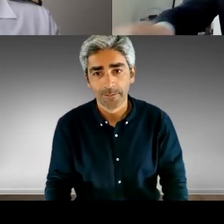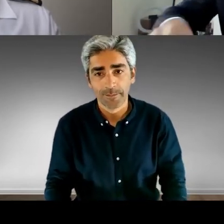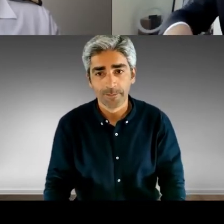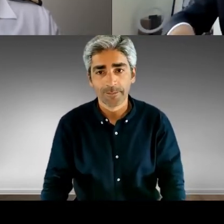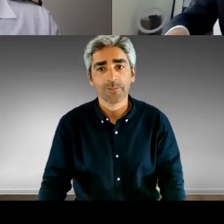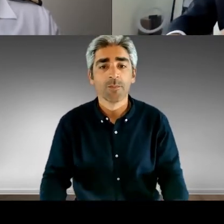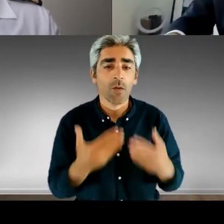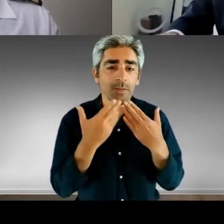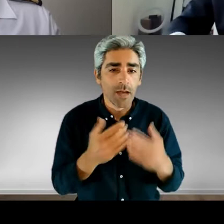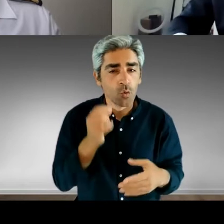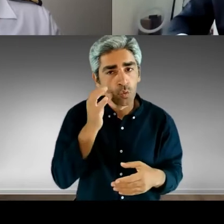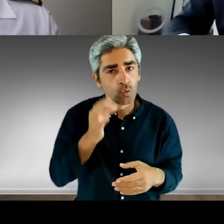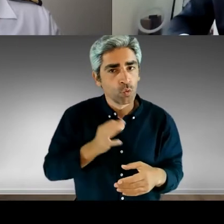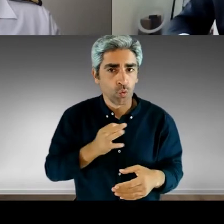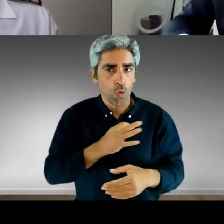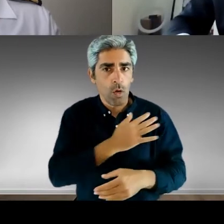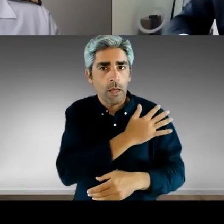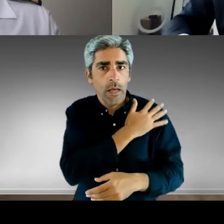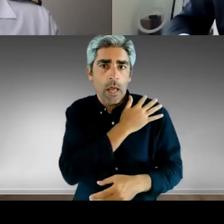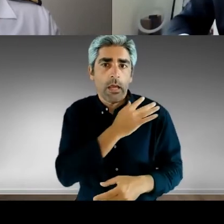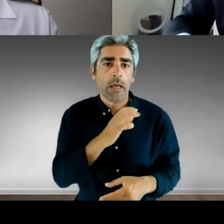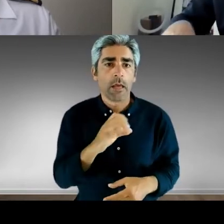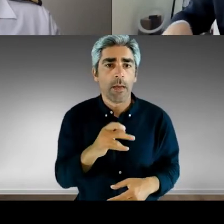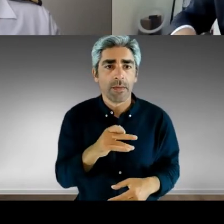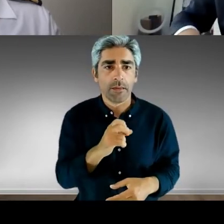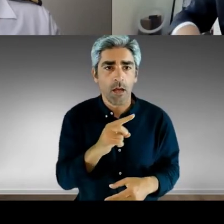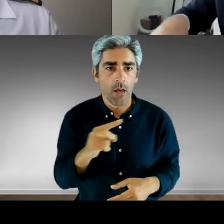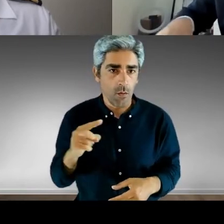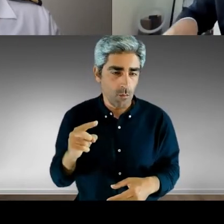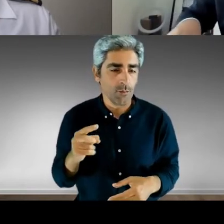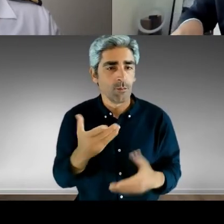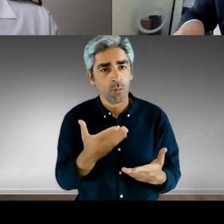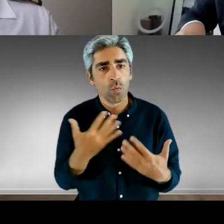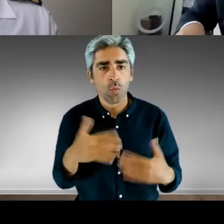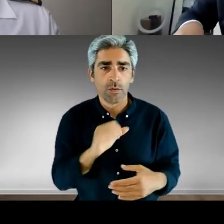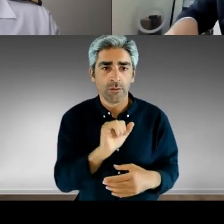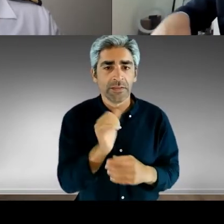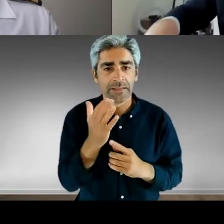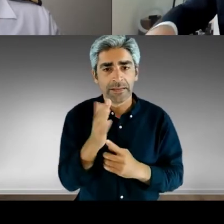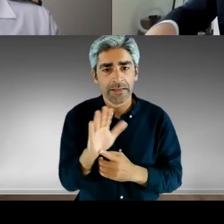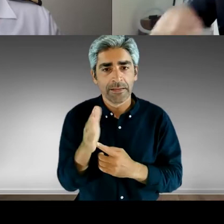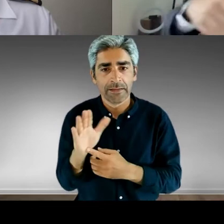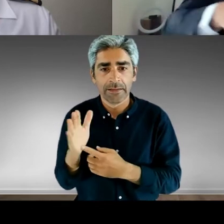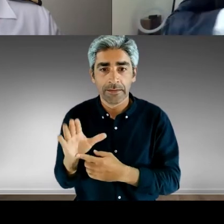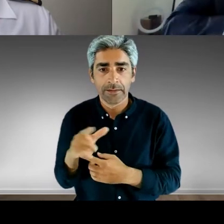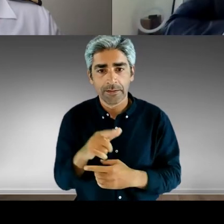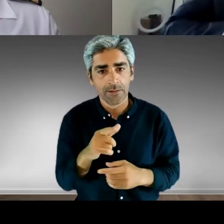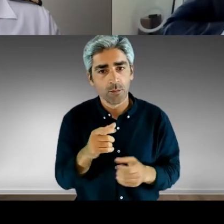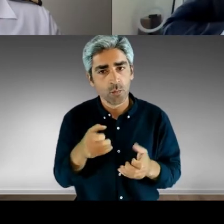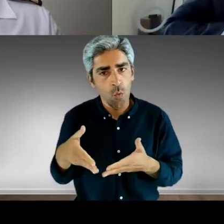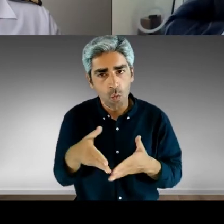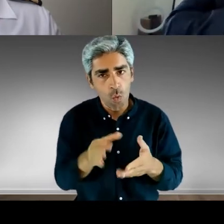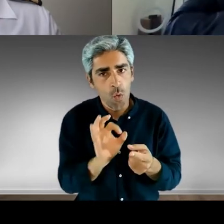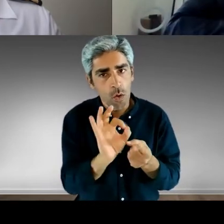Muito obrigado, Sr. Capitão. Fica então esses seus exemplos e essas diretrizes que